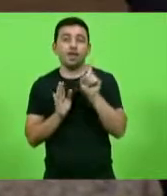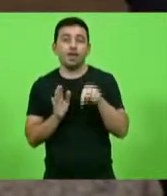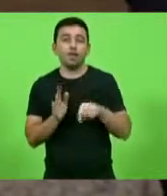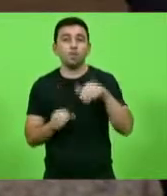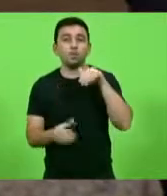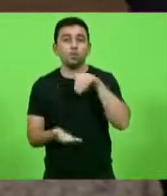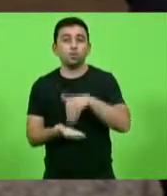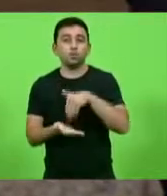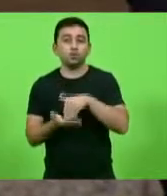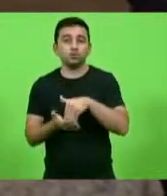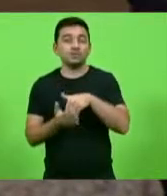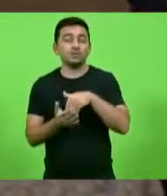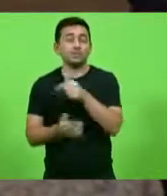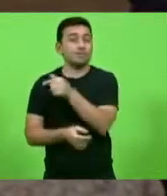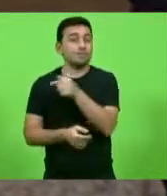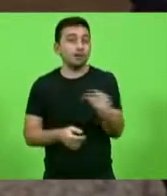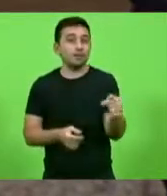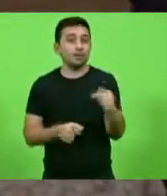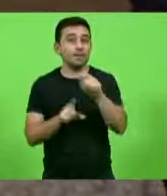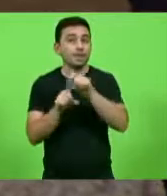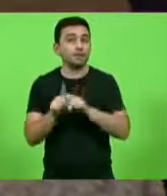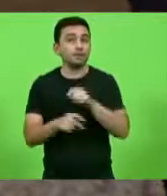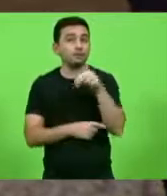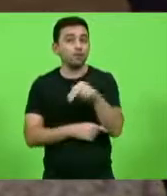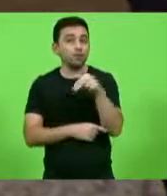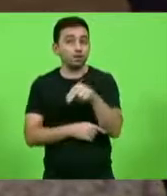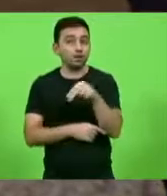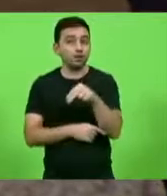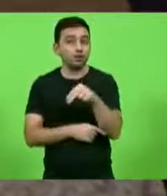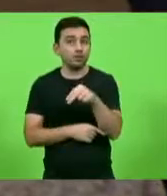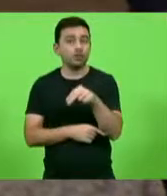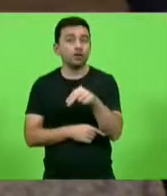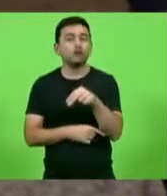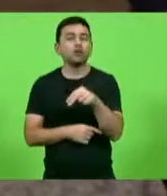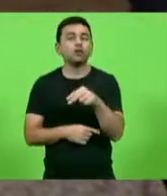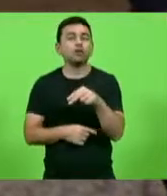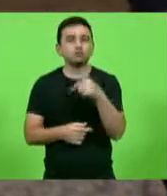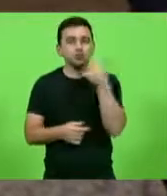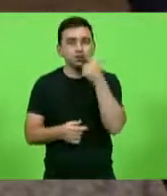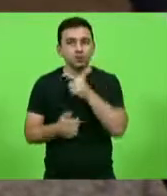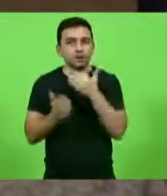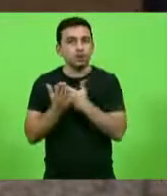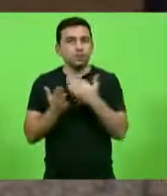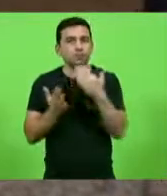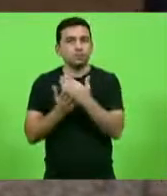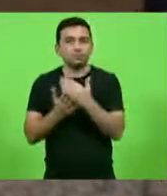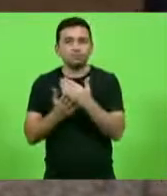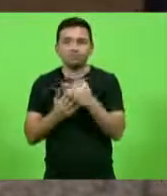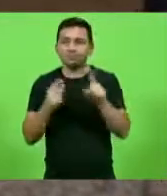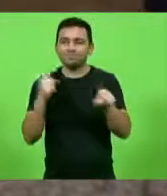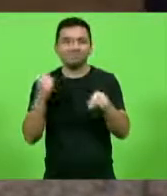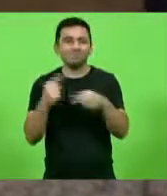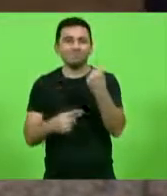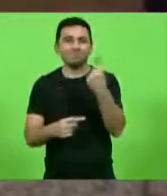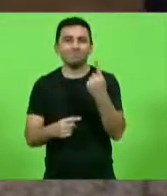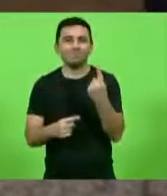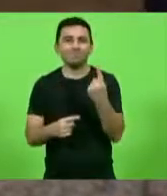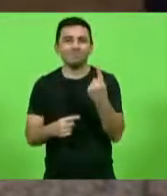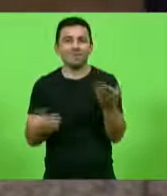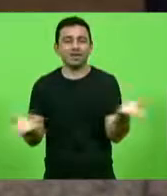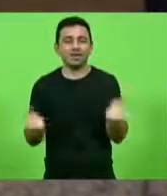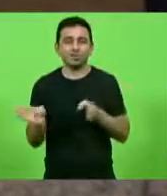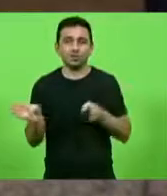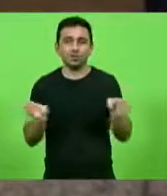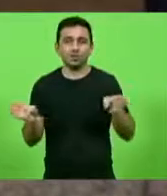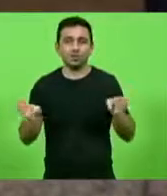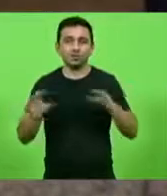semana do mês de novembro. Para a intensificação das atividades, é totalmente inviável, uma vez que, neste momento, a comunidade